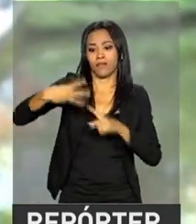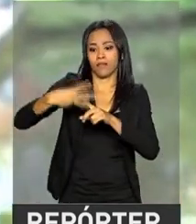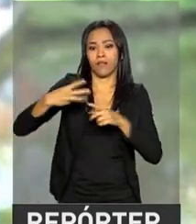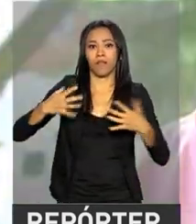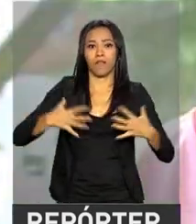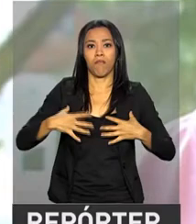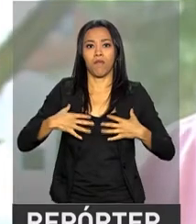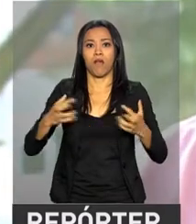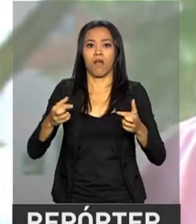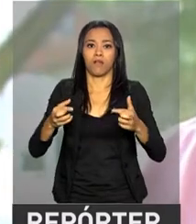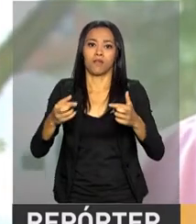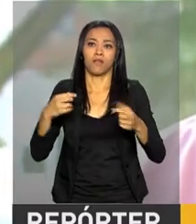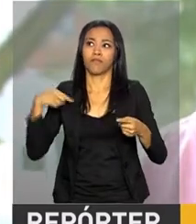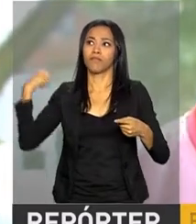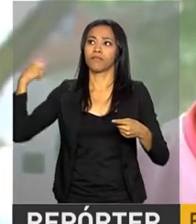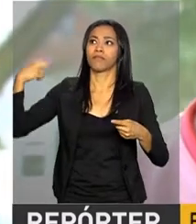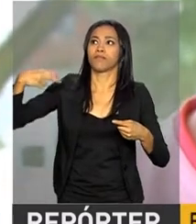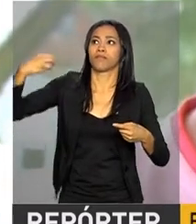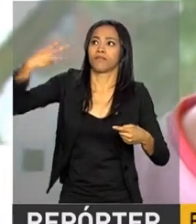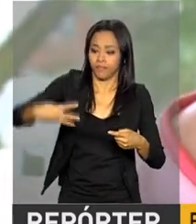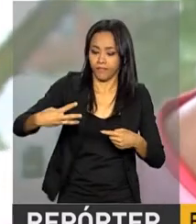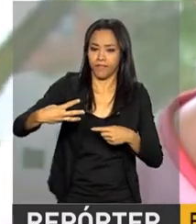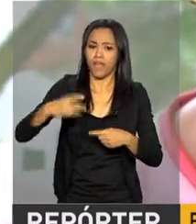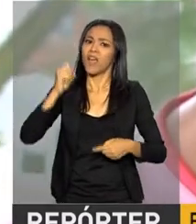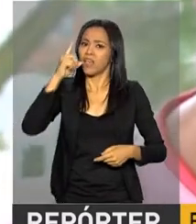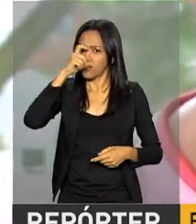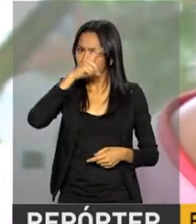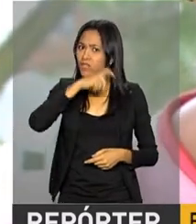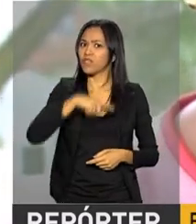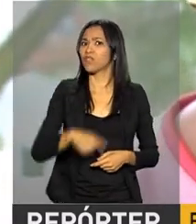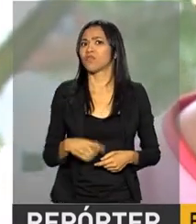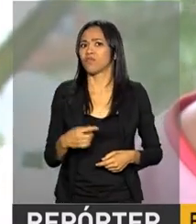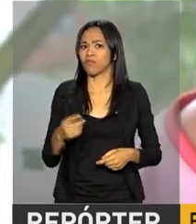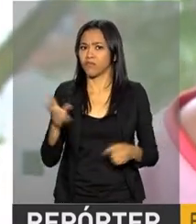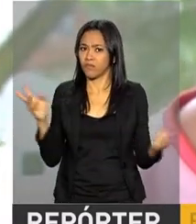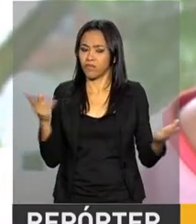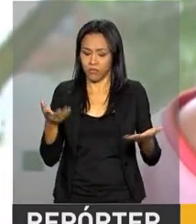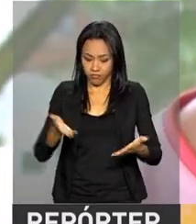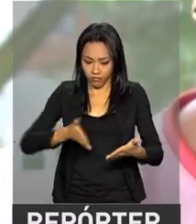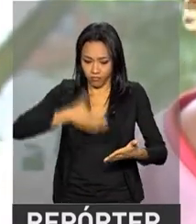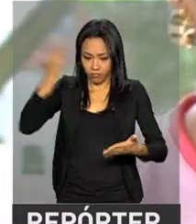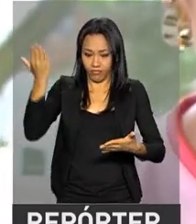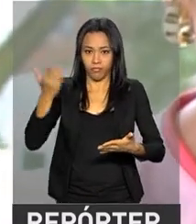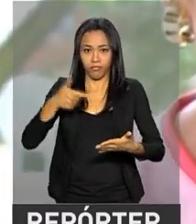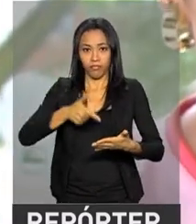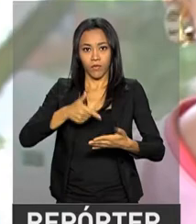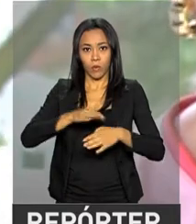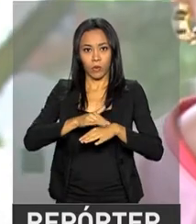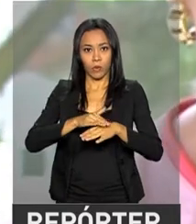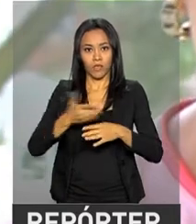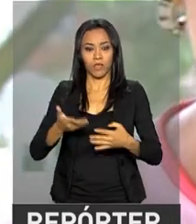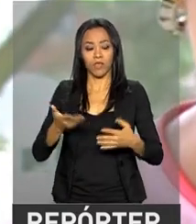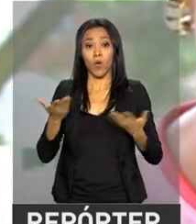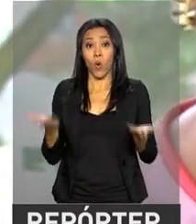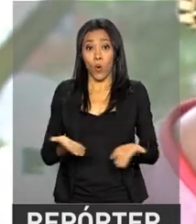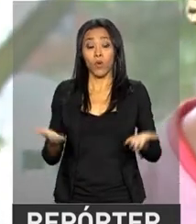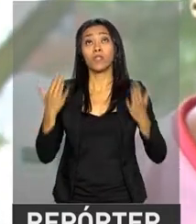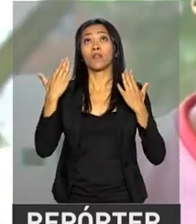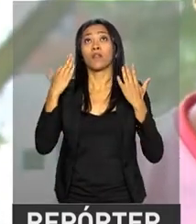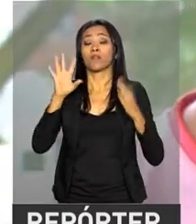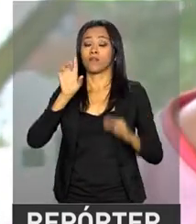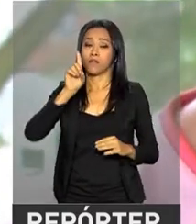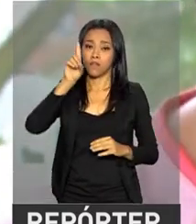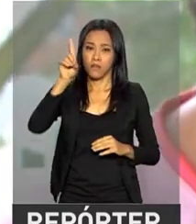câncer de mama é difícil você recebeu o diagnóstico de um câncer de mama mas hoje em dia graças a deus